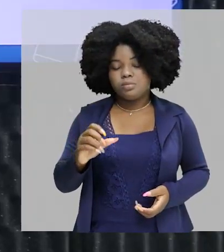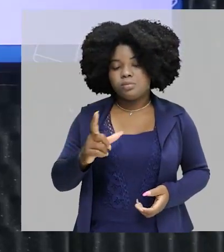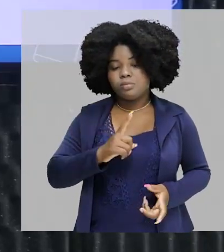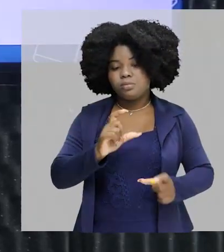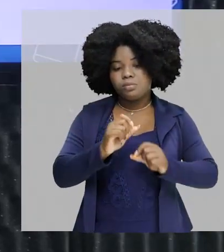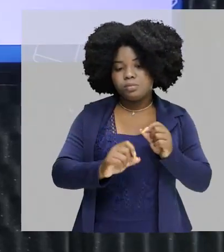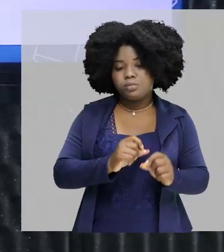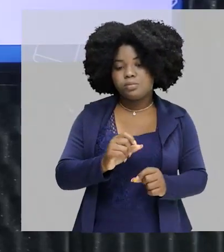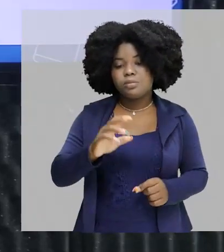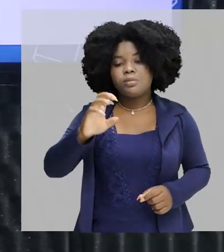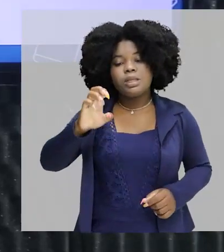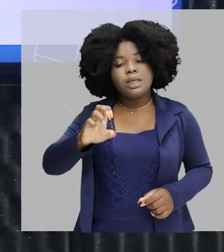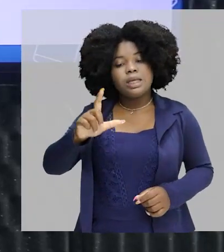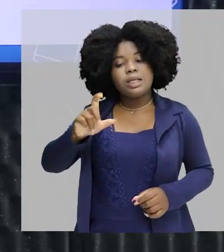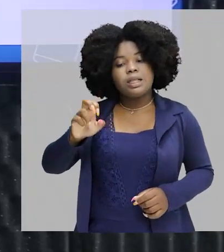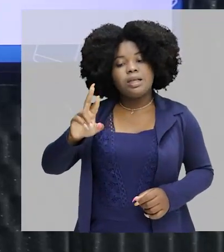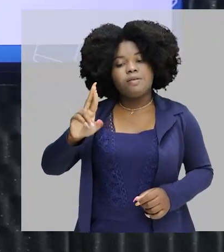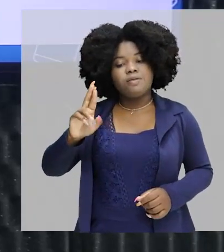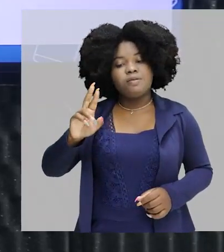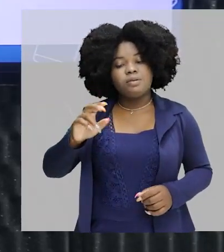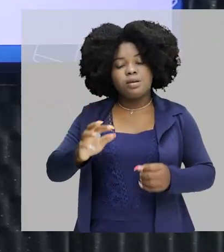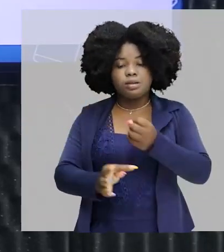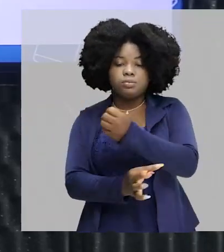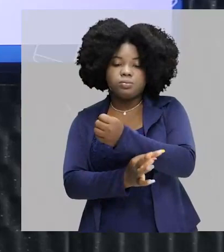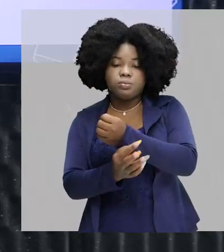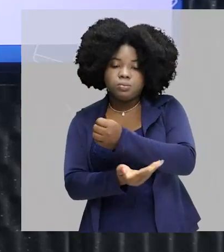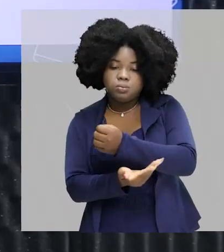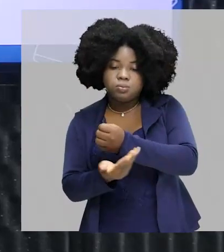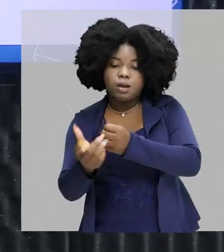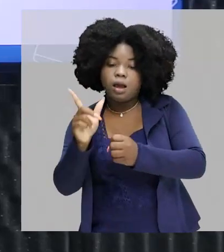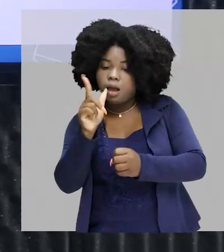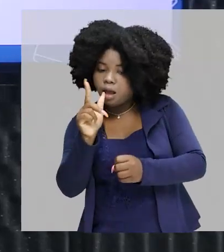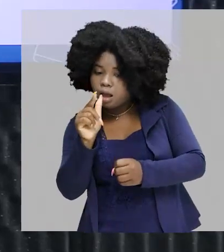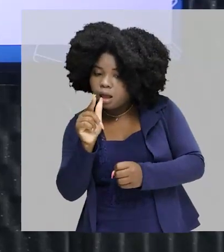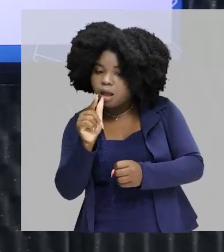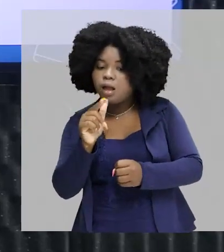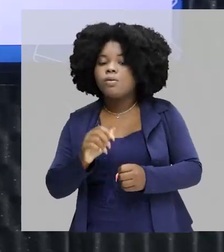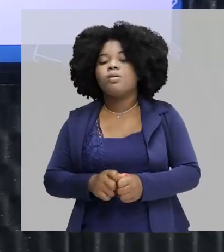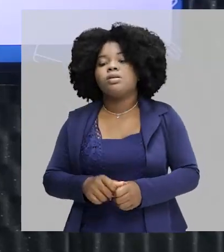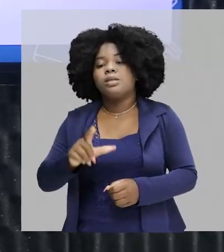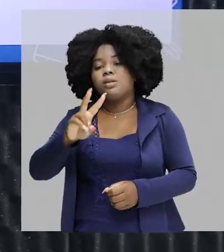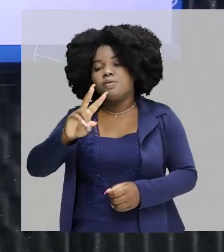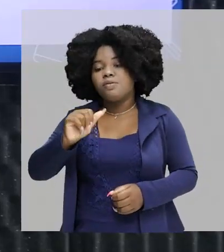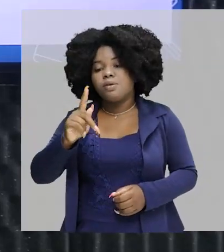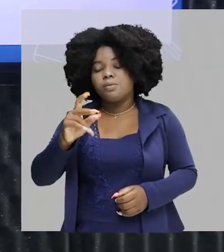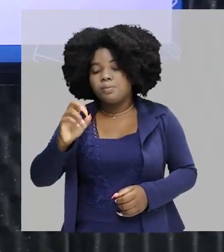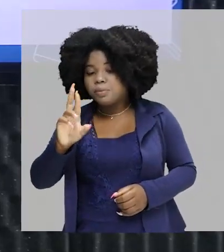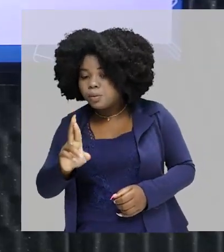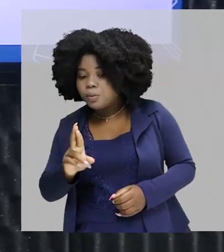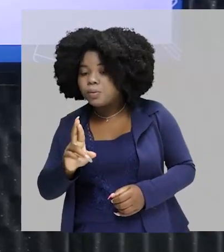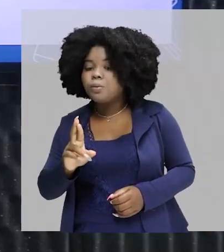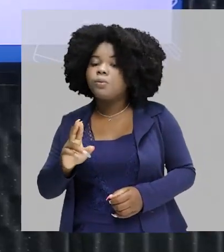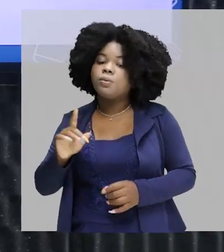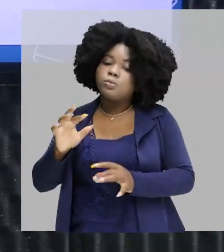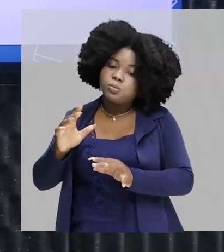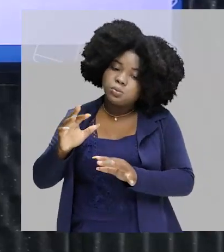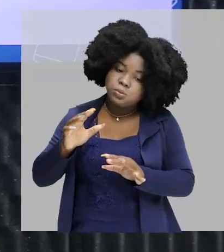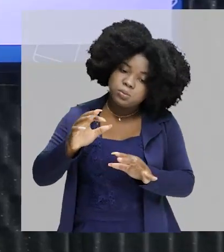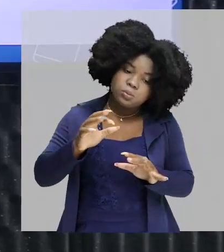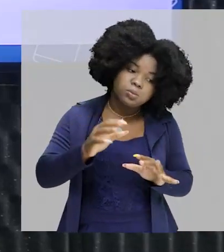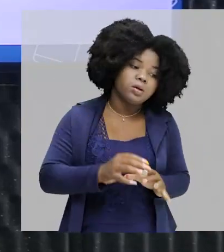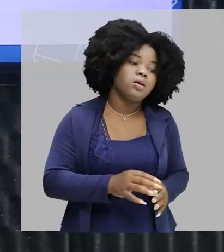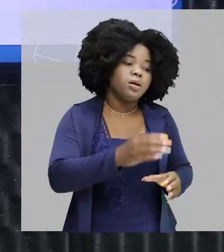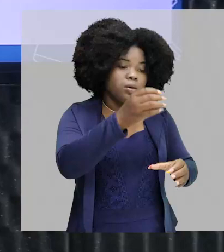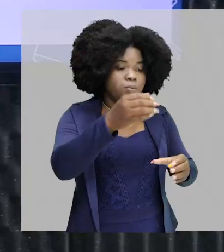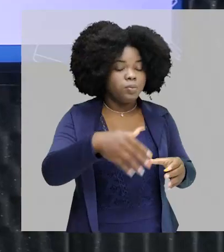gerar uma elevação na temperatura da água, que vai virar vapor. Esse vapor vai passar por uma turbina e